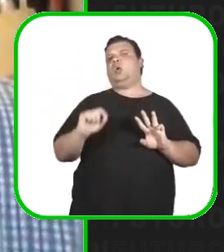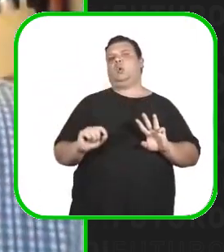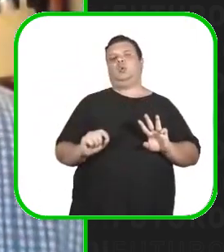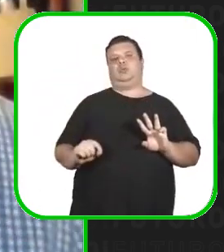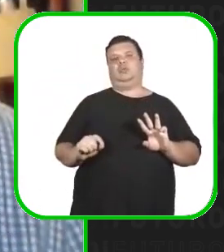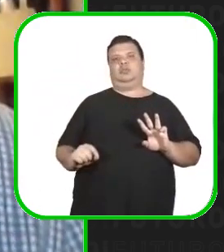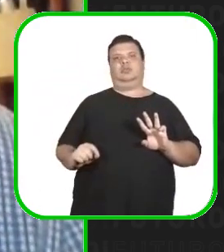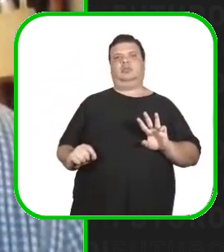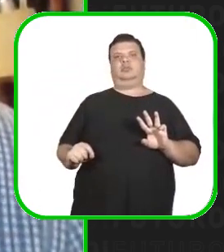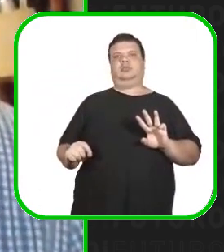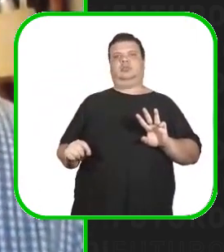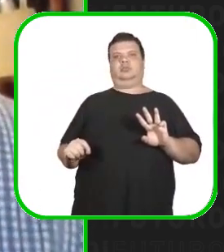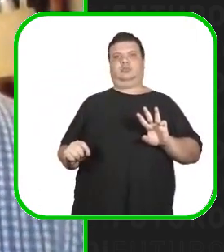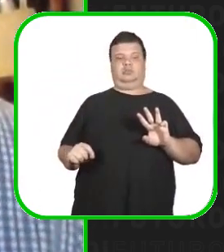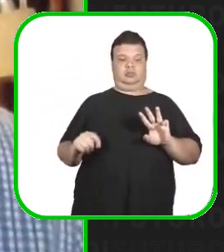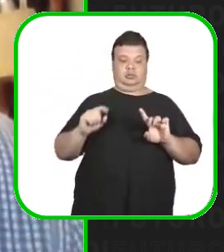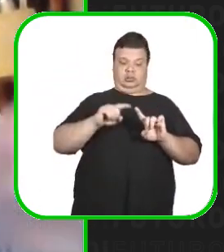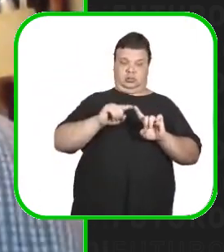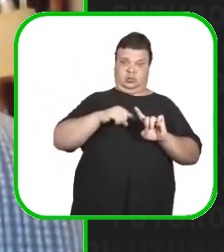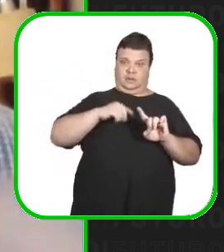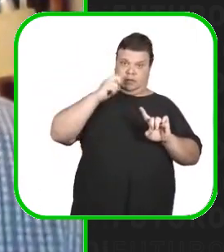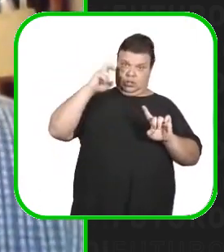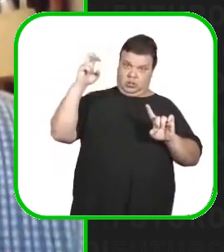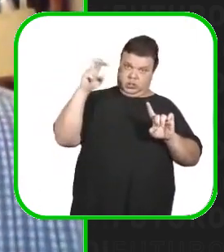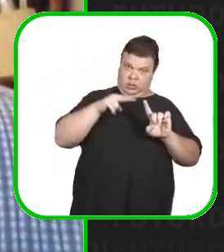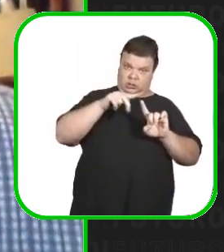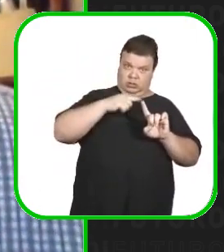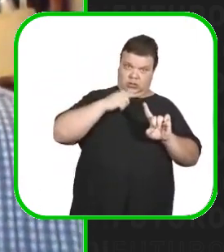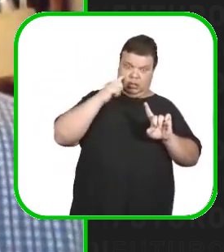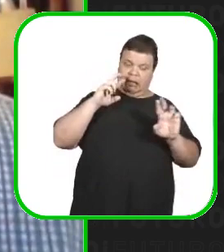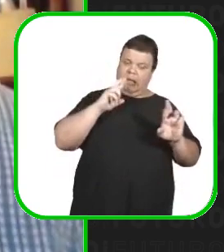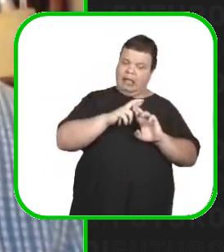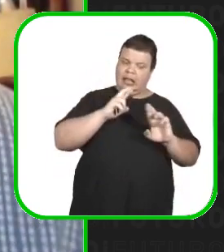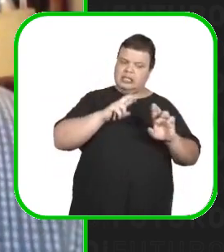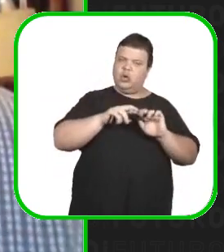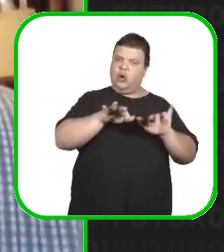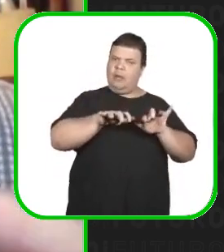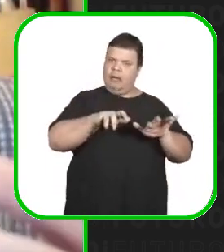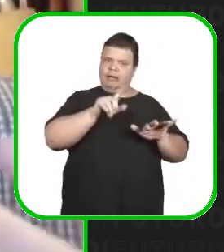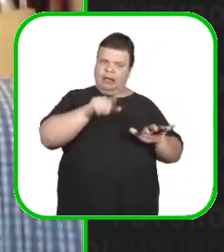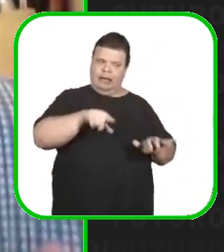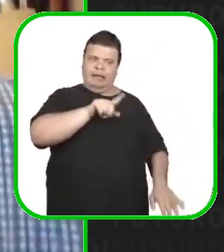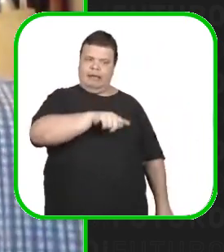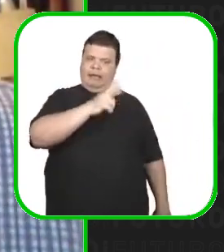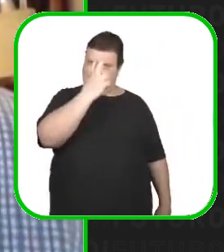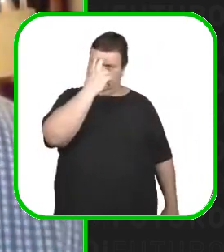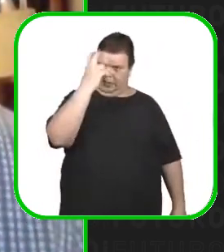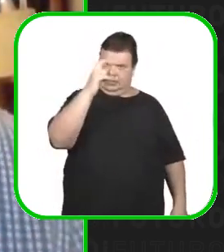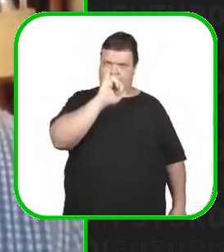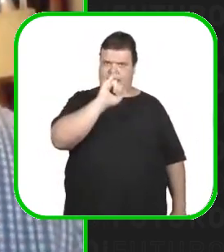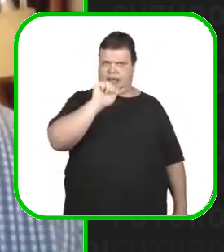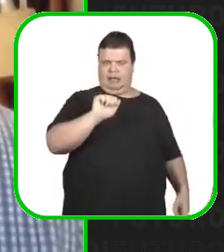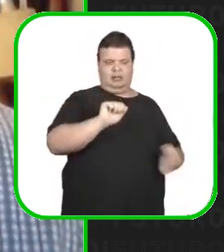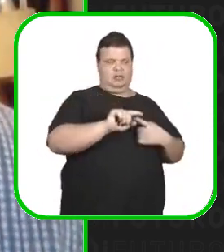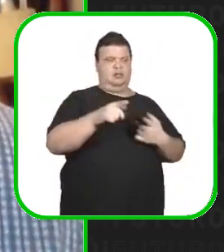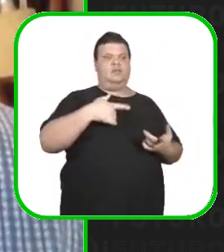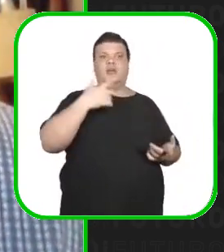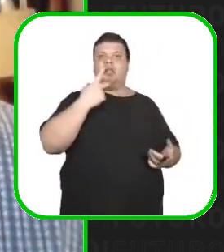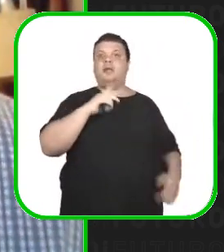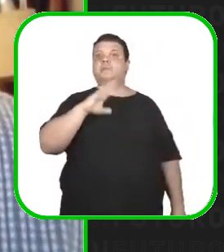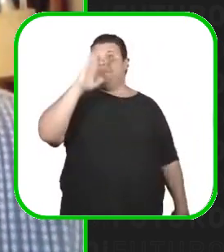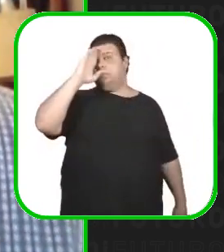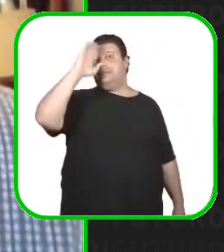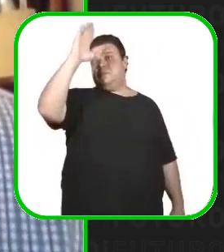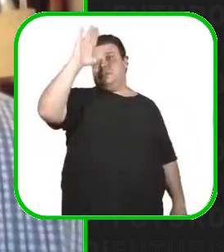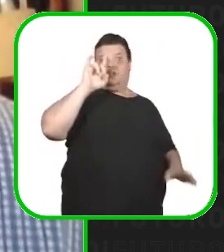eu olho para a nossa relação com as máquinas, uma relação humana e inteligência artificial, me parece que uma das principais perguntas é: